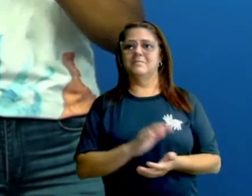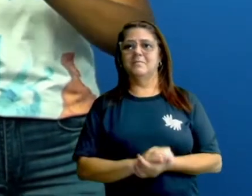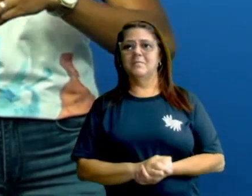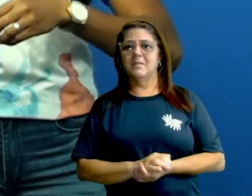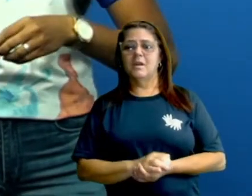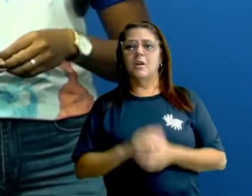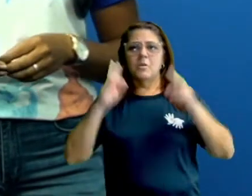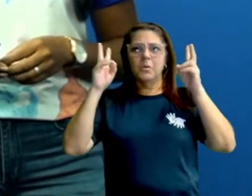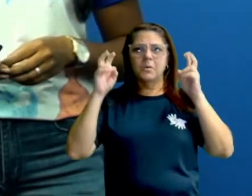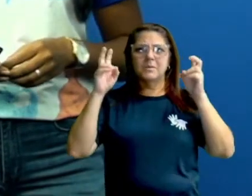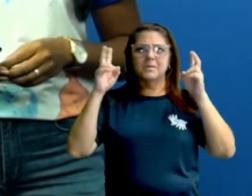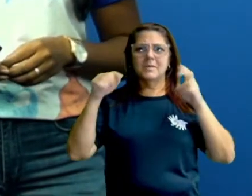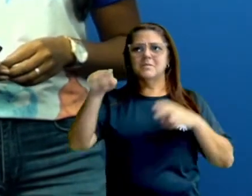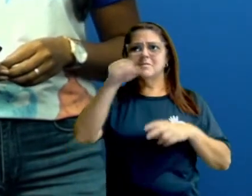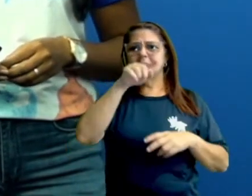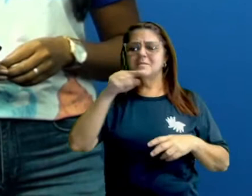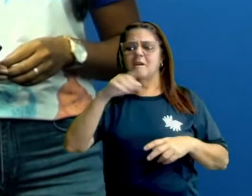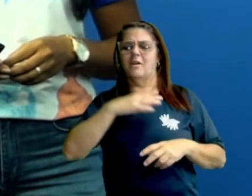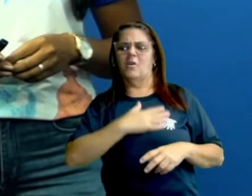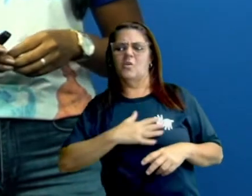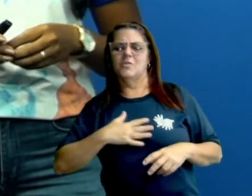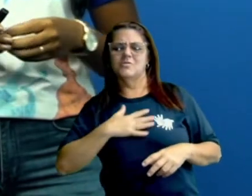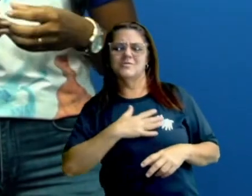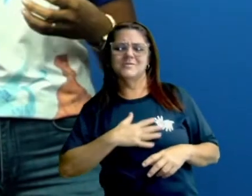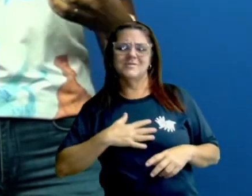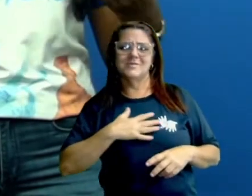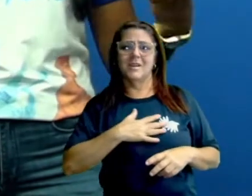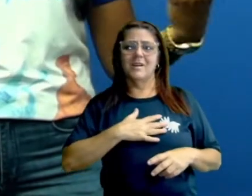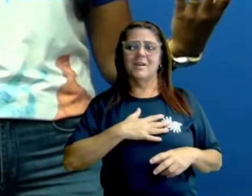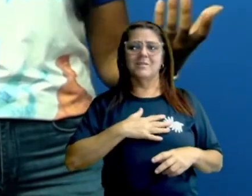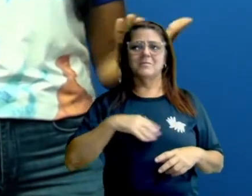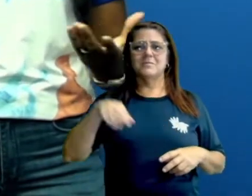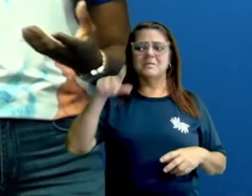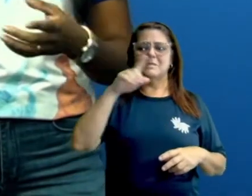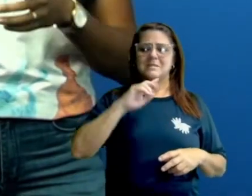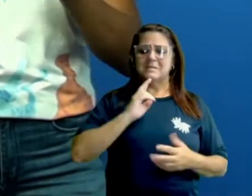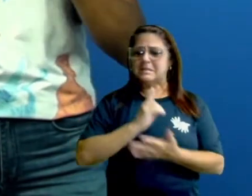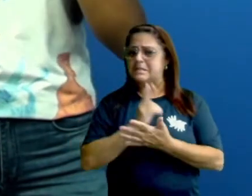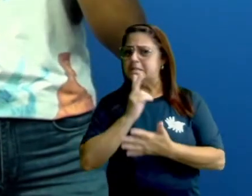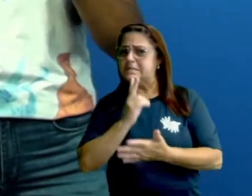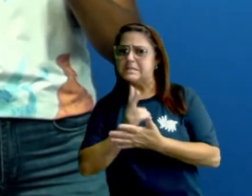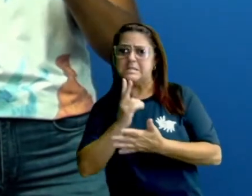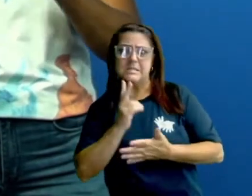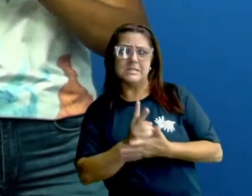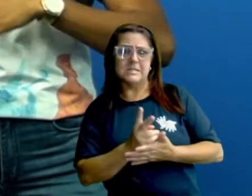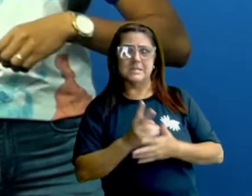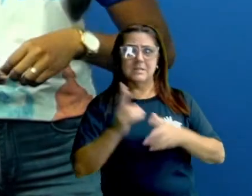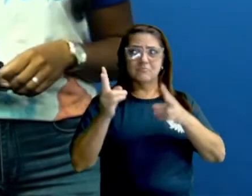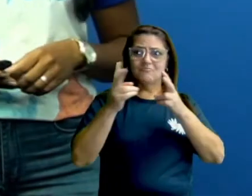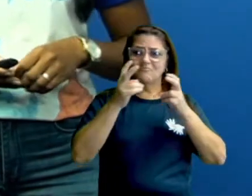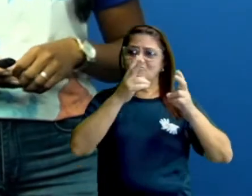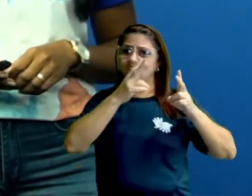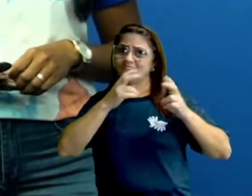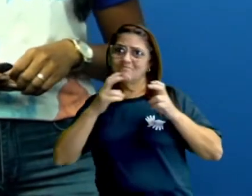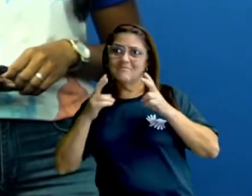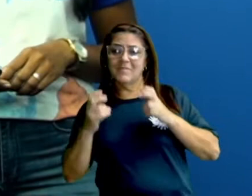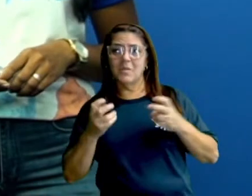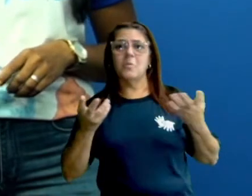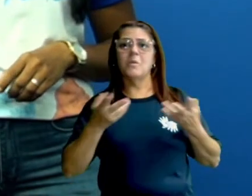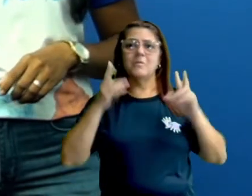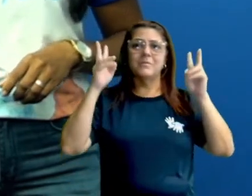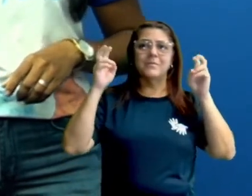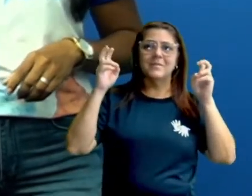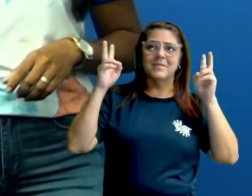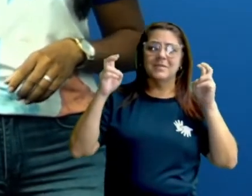E é um tema que vocês também vão gostar bastante, porque vocês estão, sempre ligados nele. Vamos saber qual é o tema de